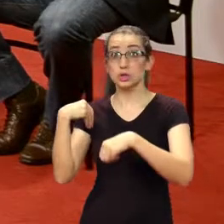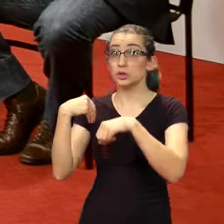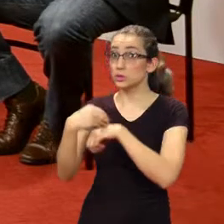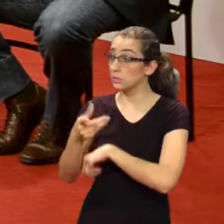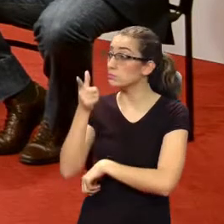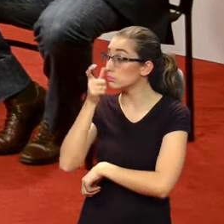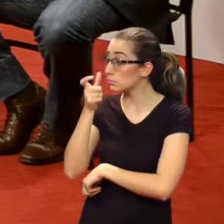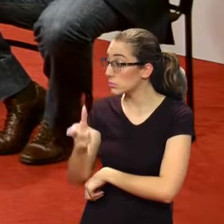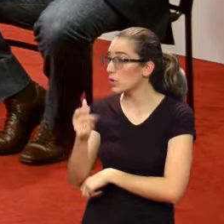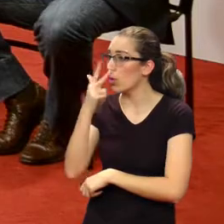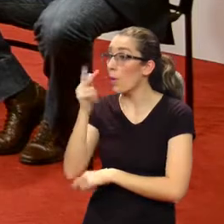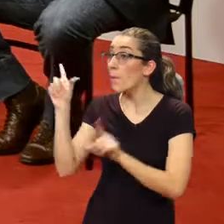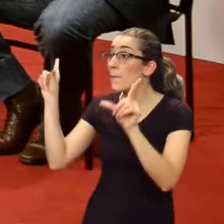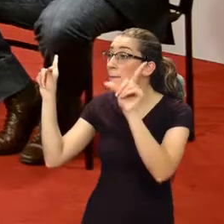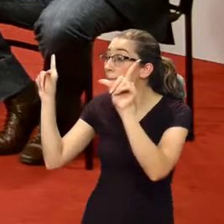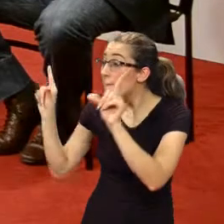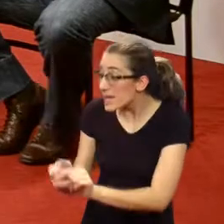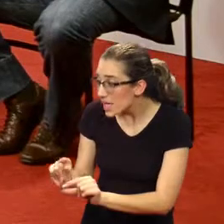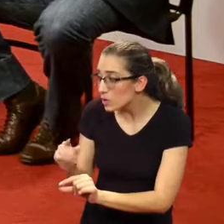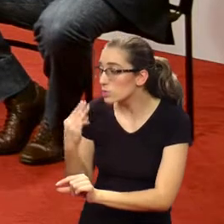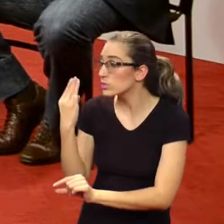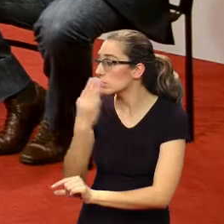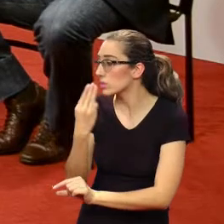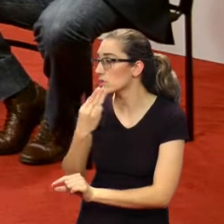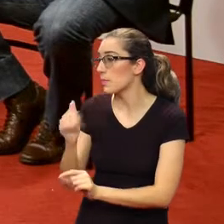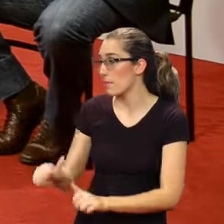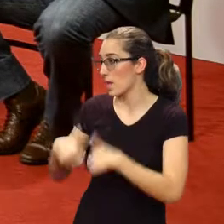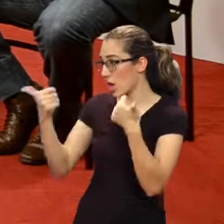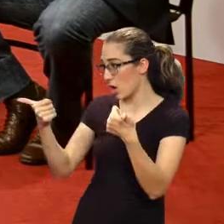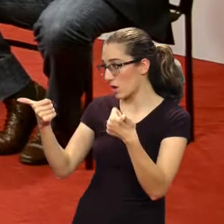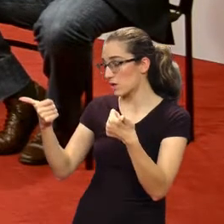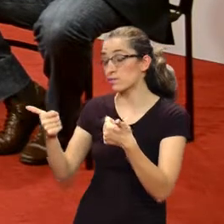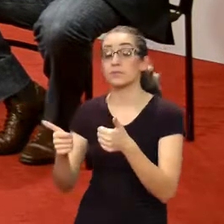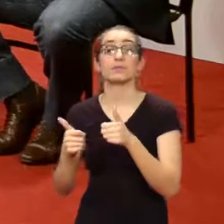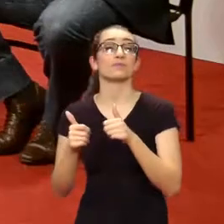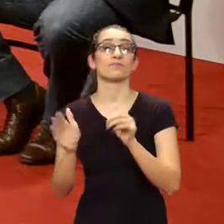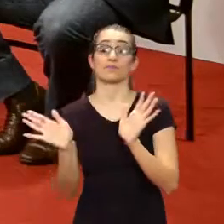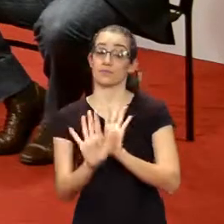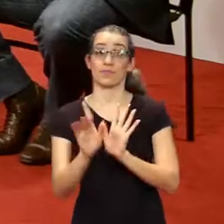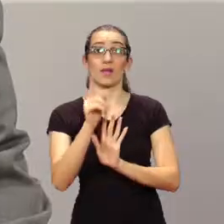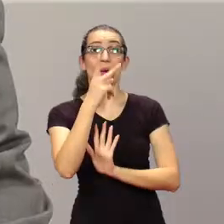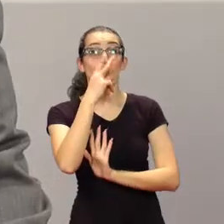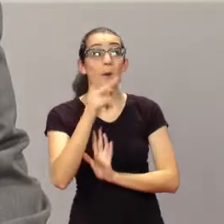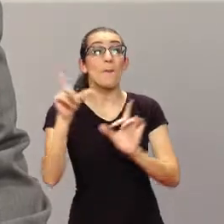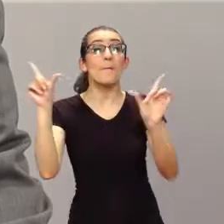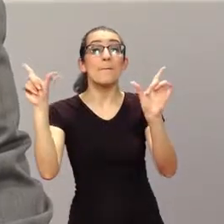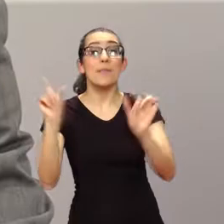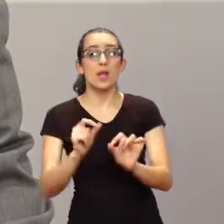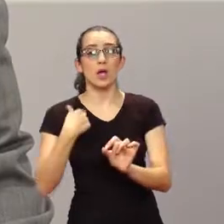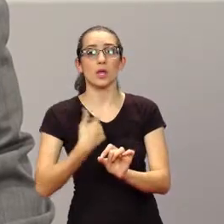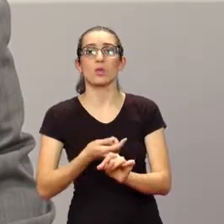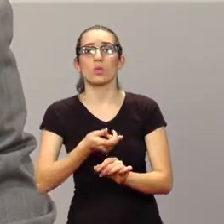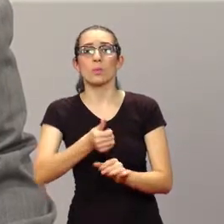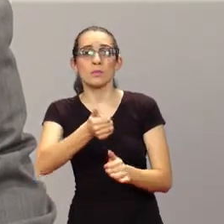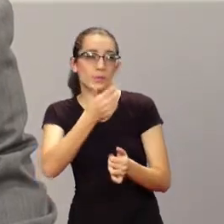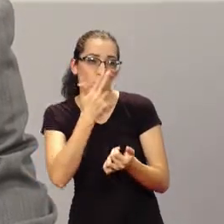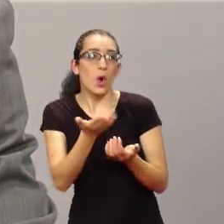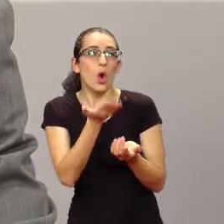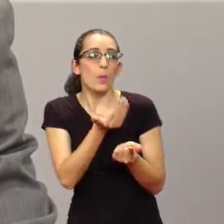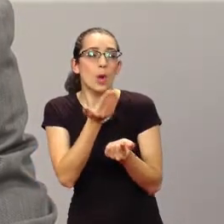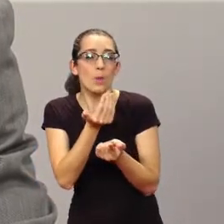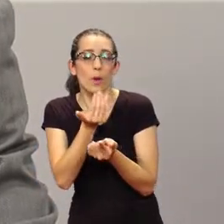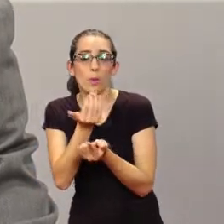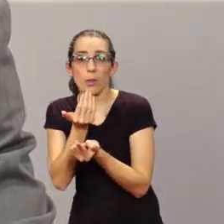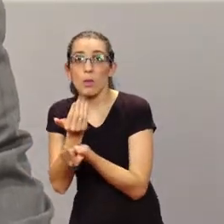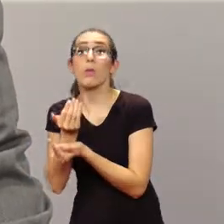as pessoas. Quanto menos açúcar, melhor. Quanto menor a frequência de ingestão do açúcar, melhor. Menor